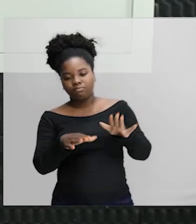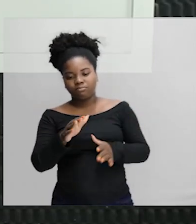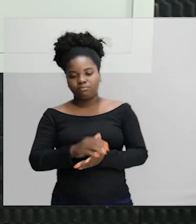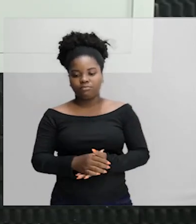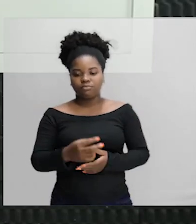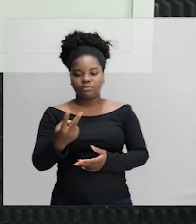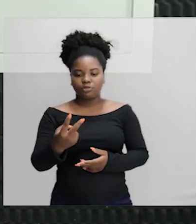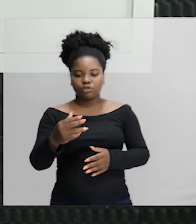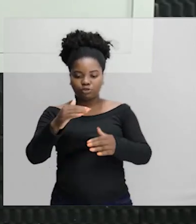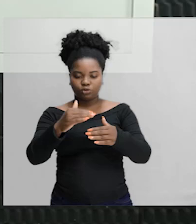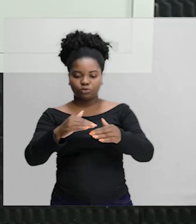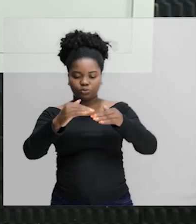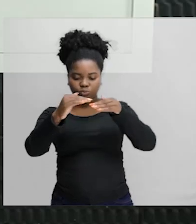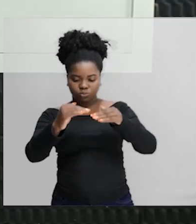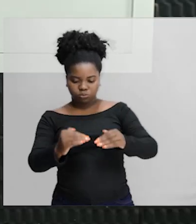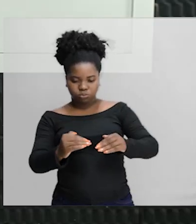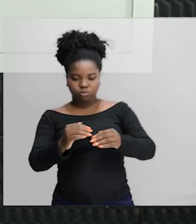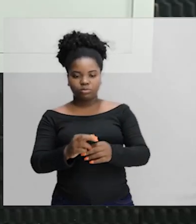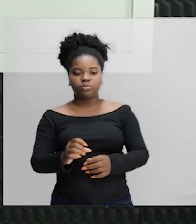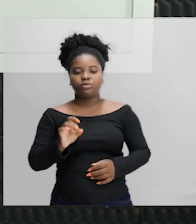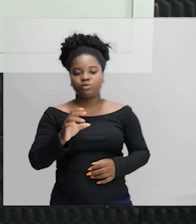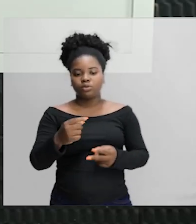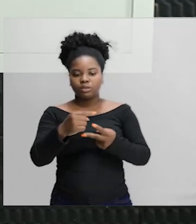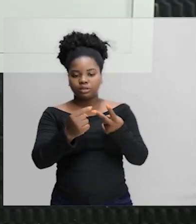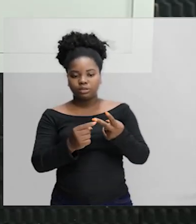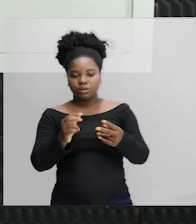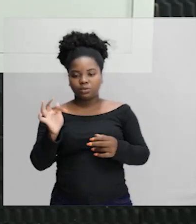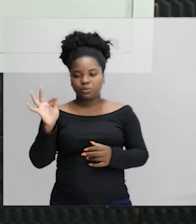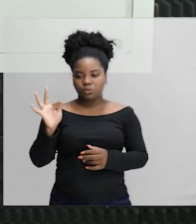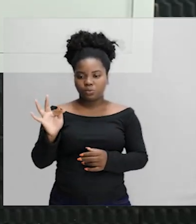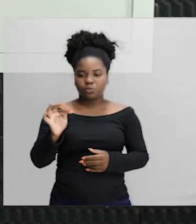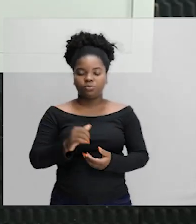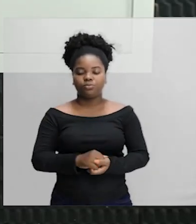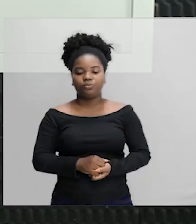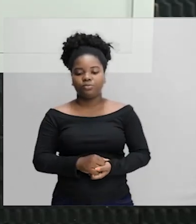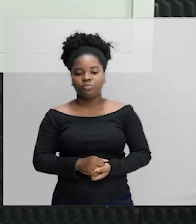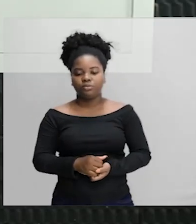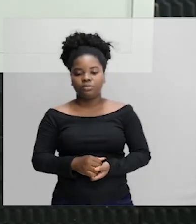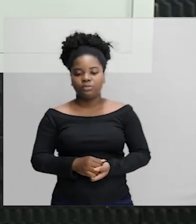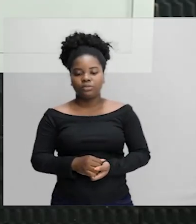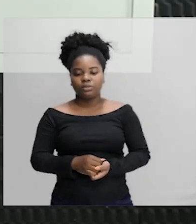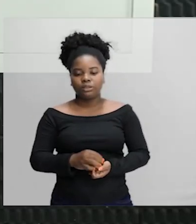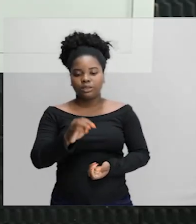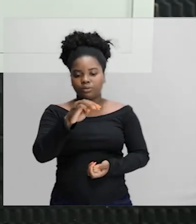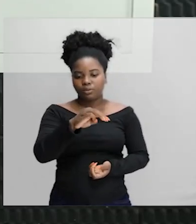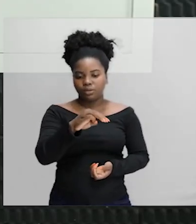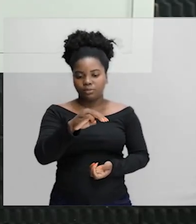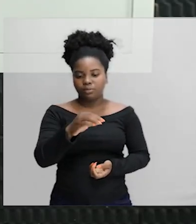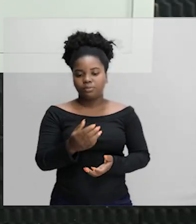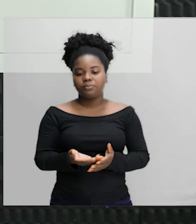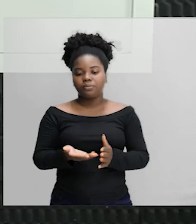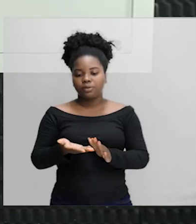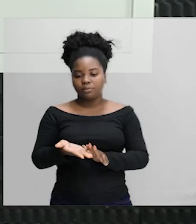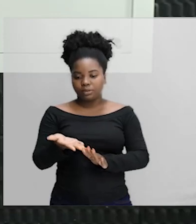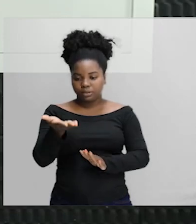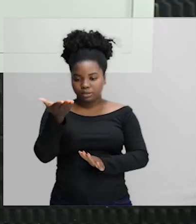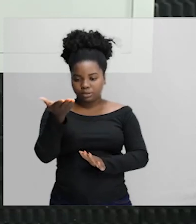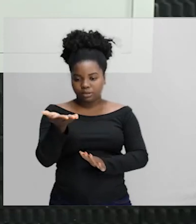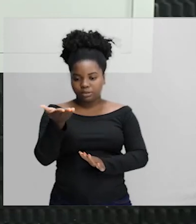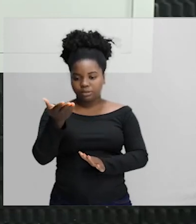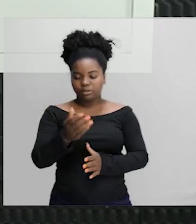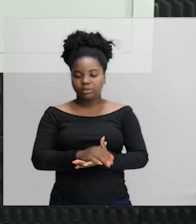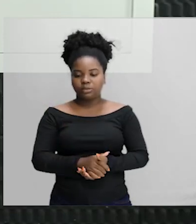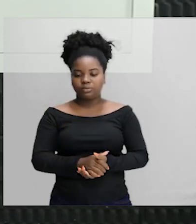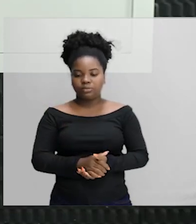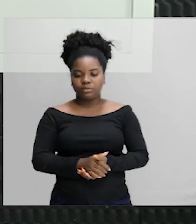duas para baixo. Só que ela não fala disso, só fala dessas duas forças atuando, que é a força magnética para cima, dado pela regra da